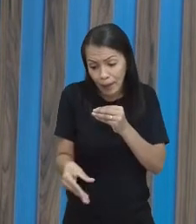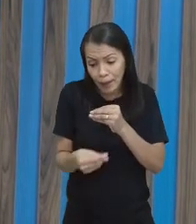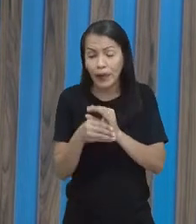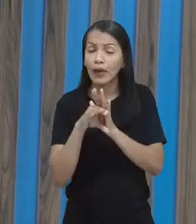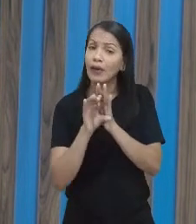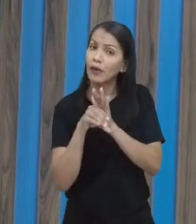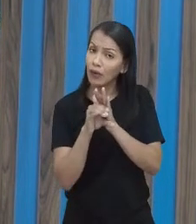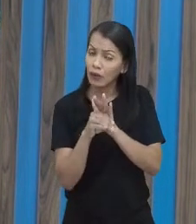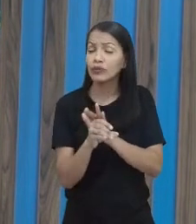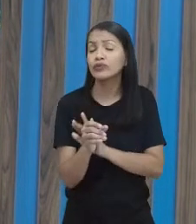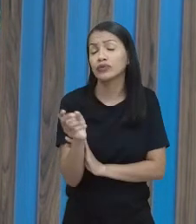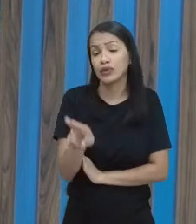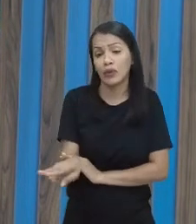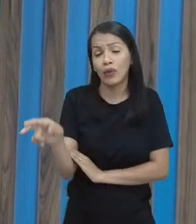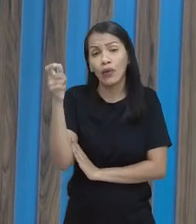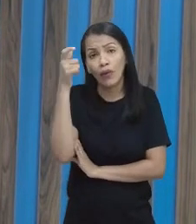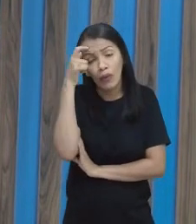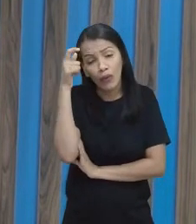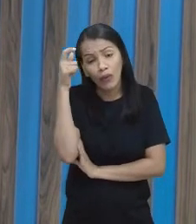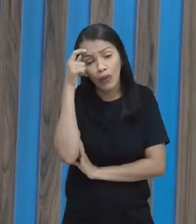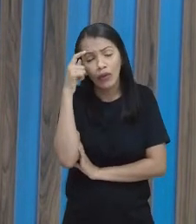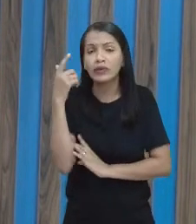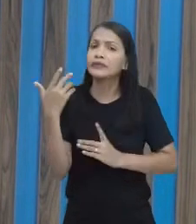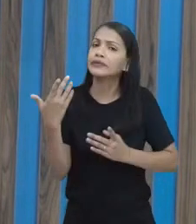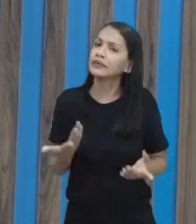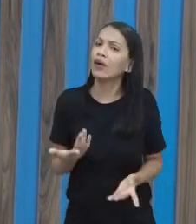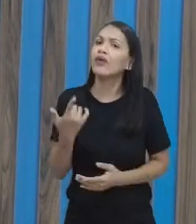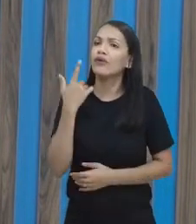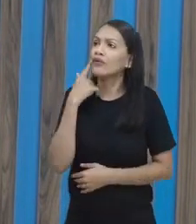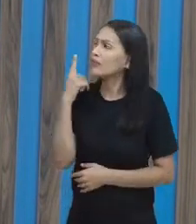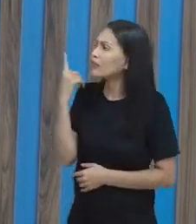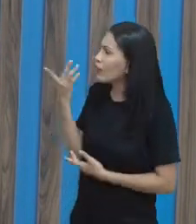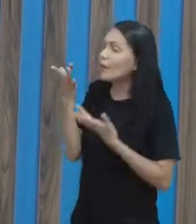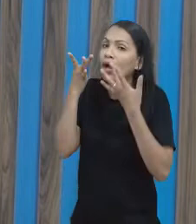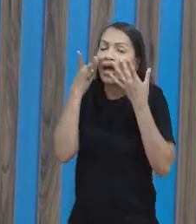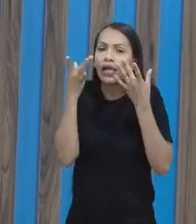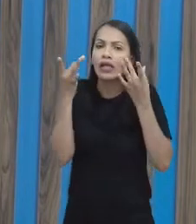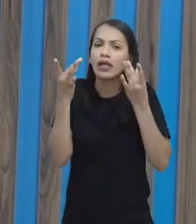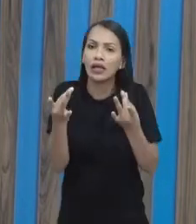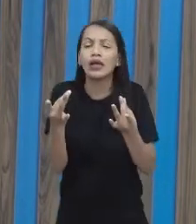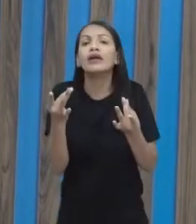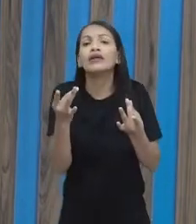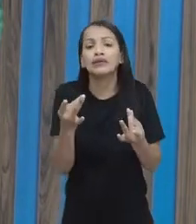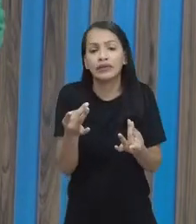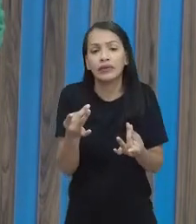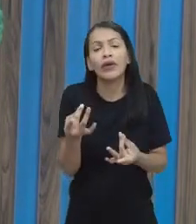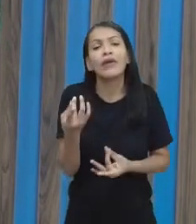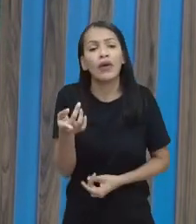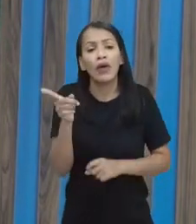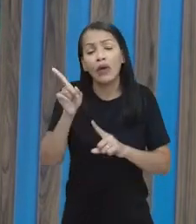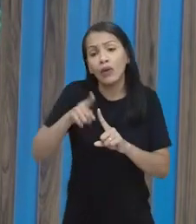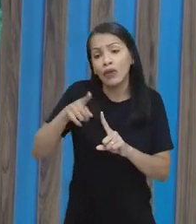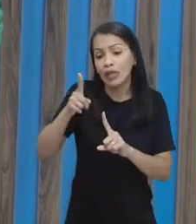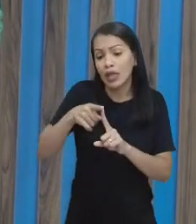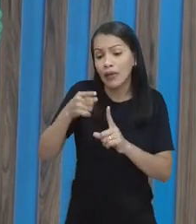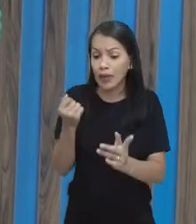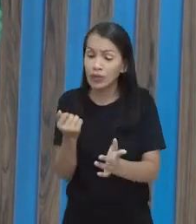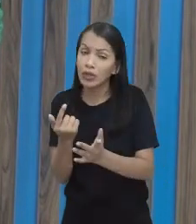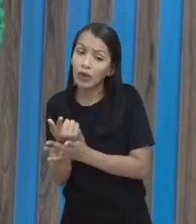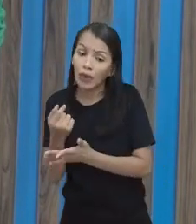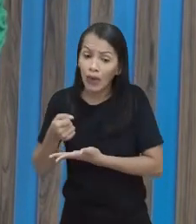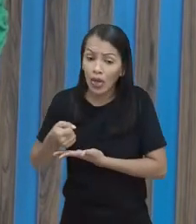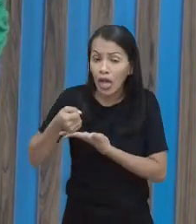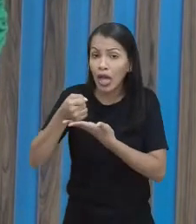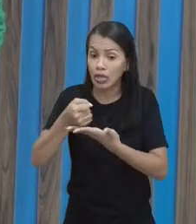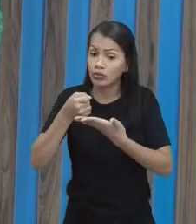de consumo consciente, né, galerinha? Então, assim, a gente prestar atenção, será que esse tipo de compra a gente está